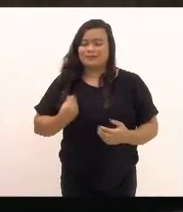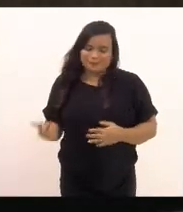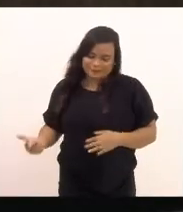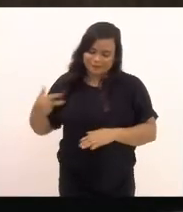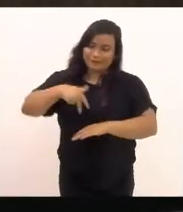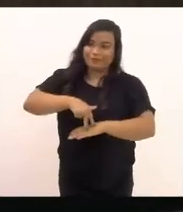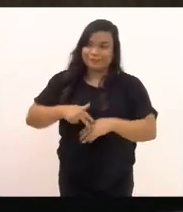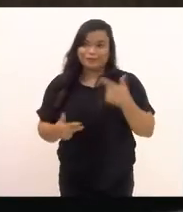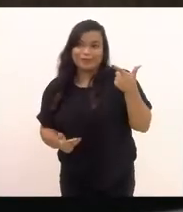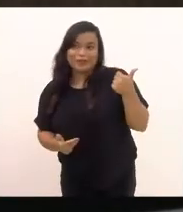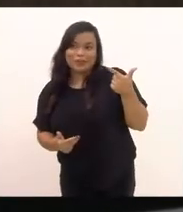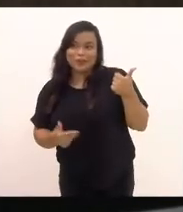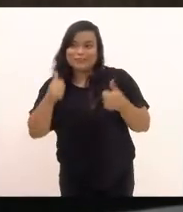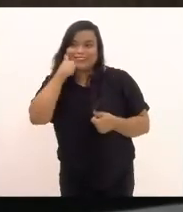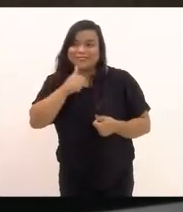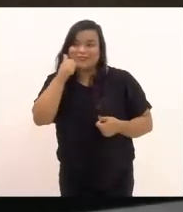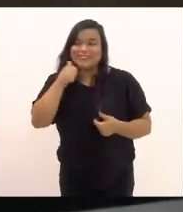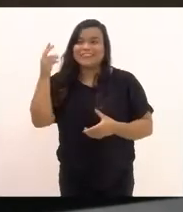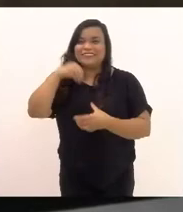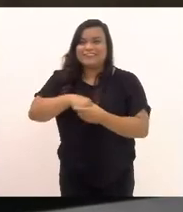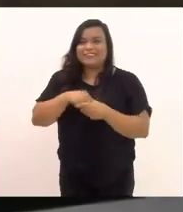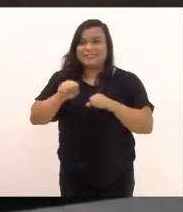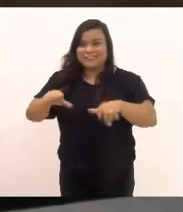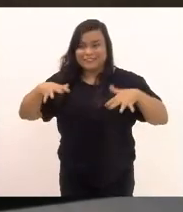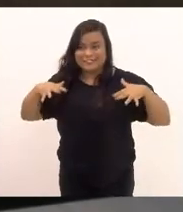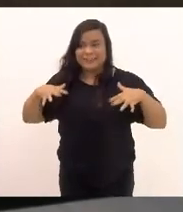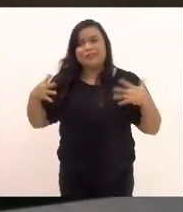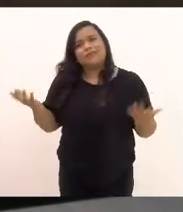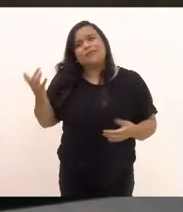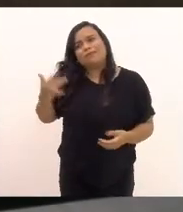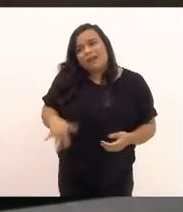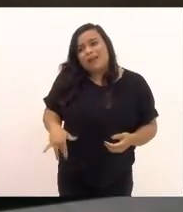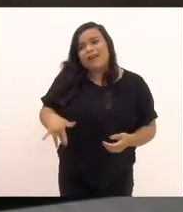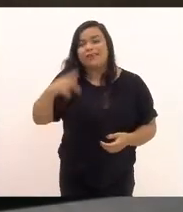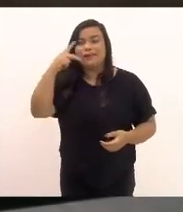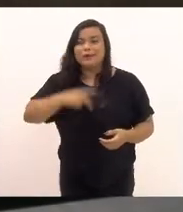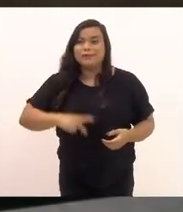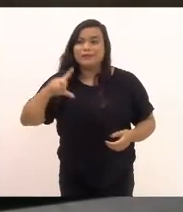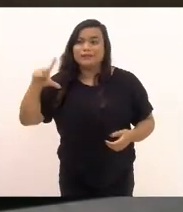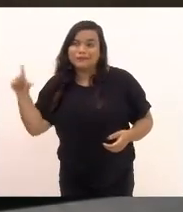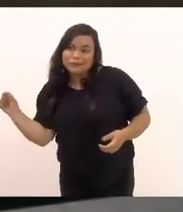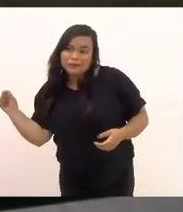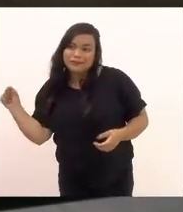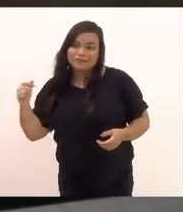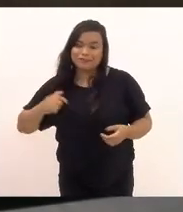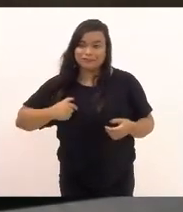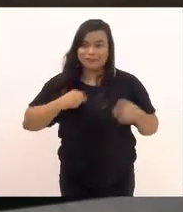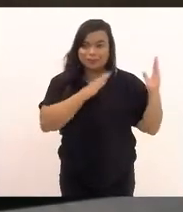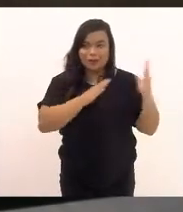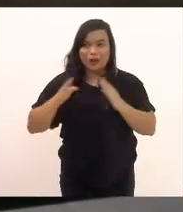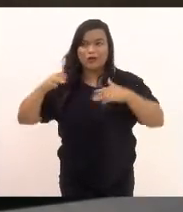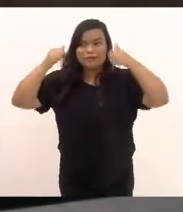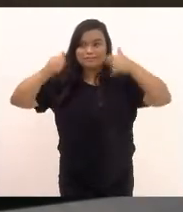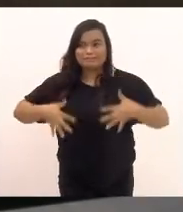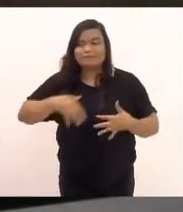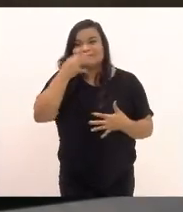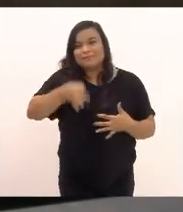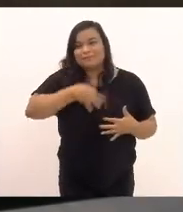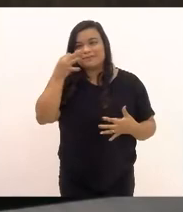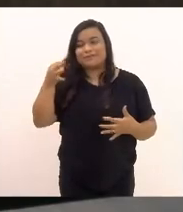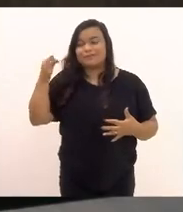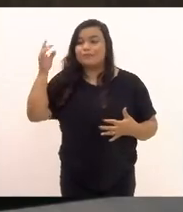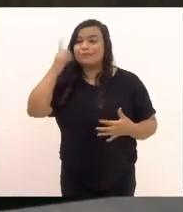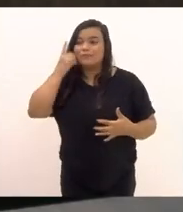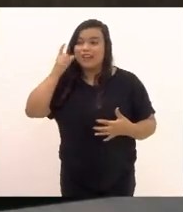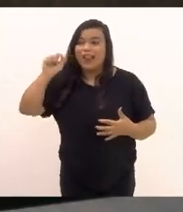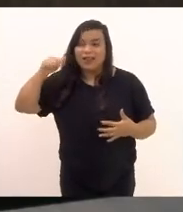12 mulheres aguerridas, maravilhosas. É uma pena que o presidente já foi, porque a minha questão de ordem, deputada Alana, deputada Tia Ju...